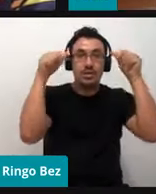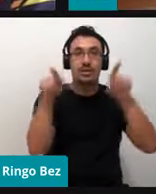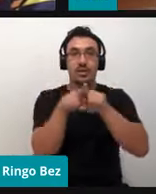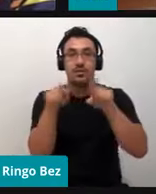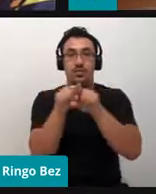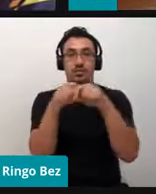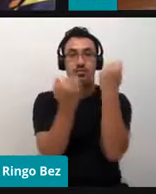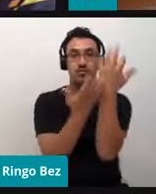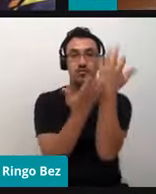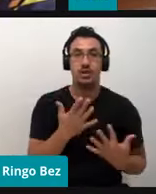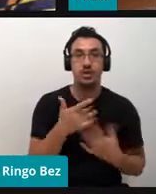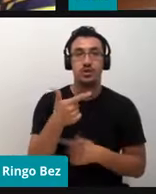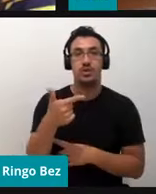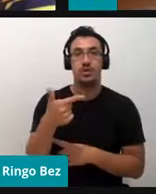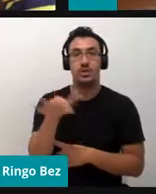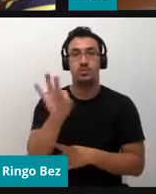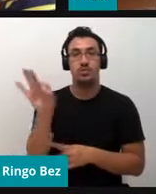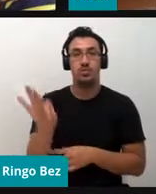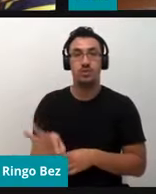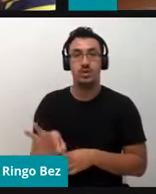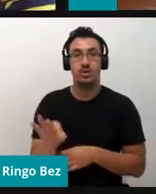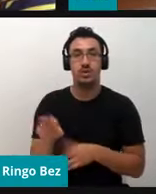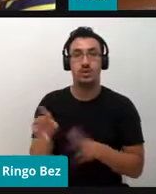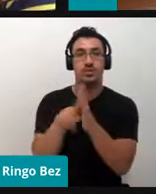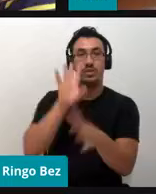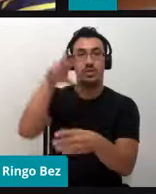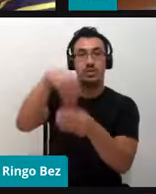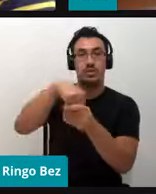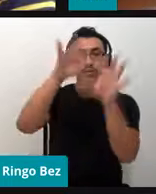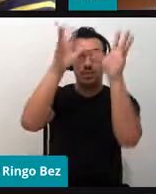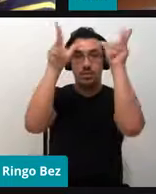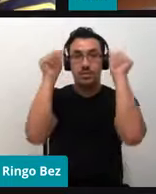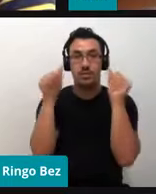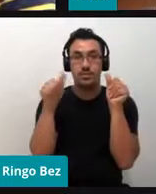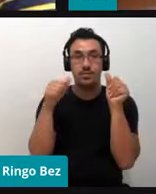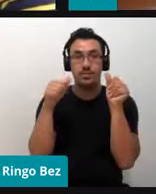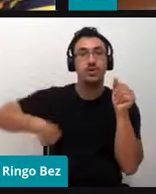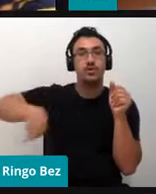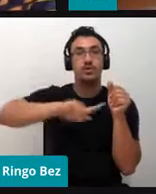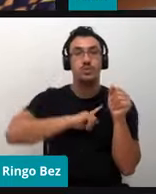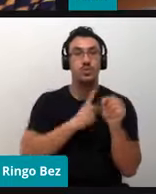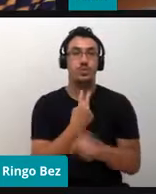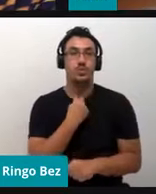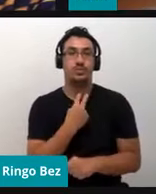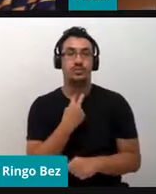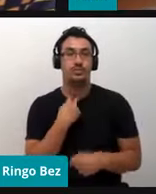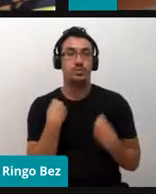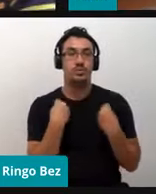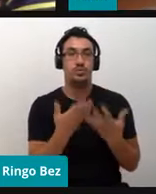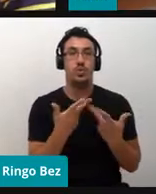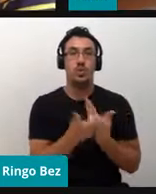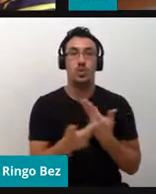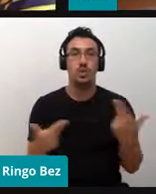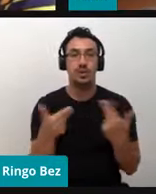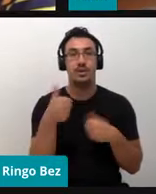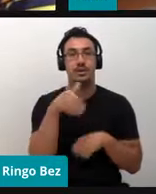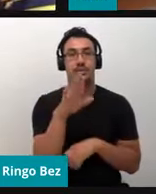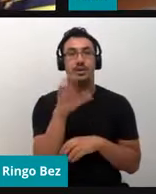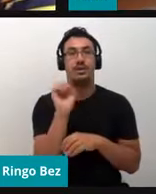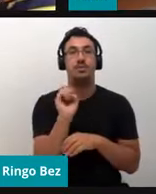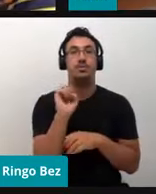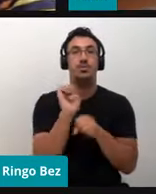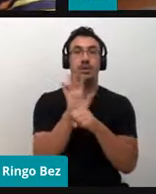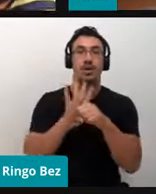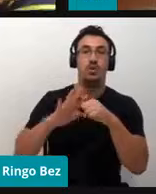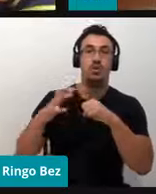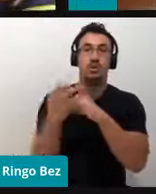apenas 12% do bioma na Mata Atlântica, nós não estamos fornecendo condições ecossistêmicas para